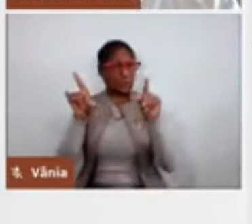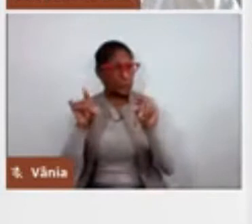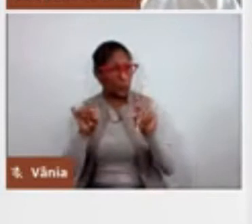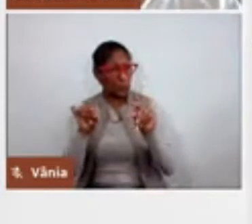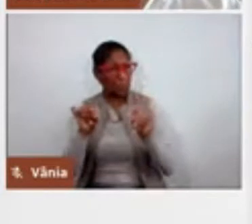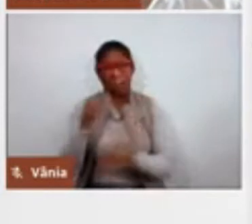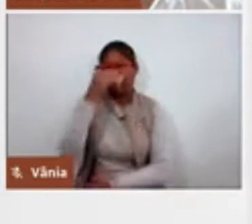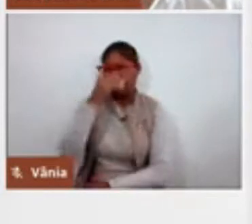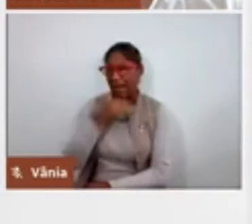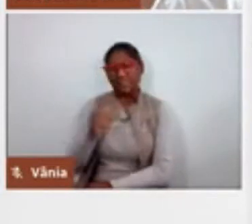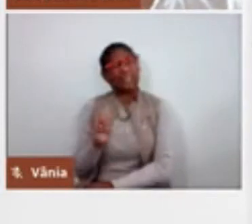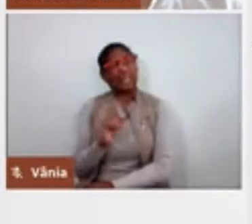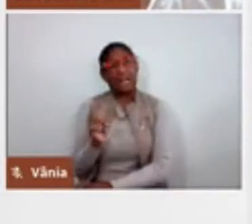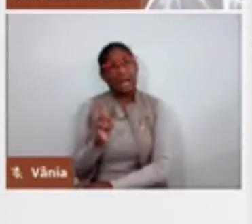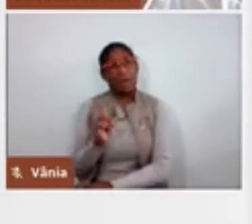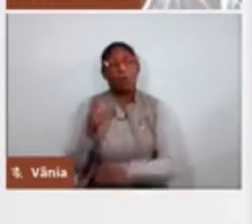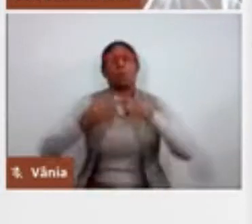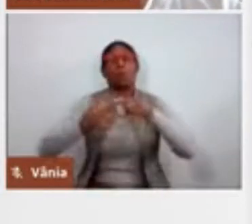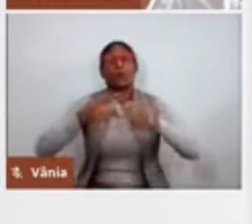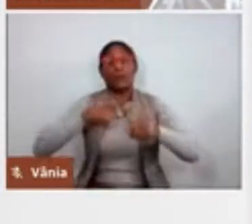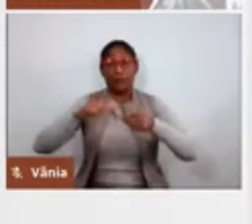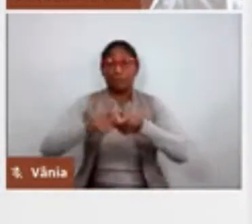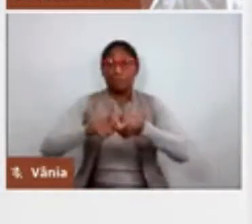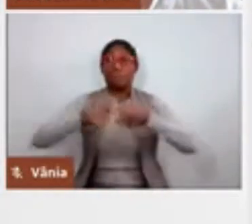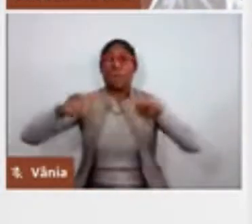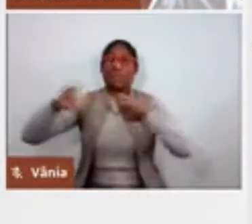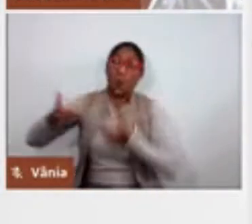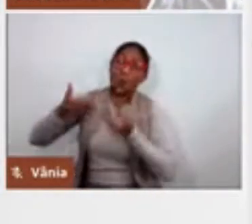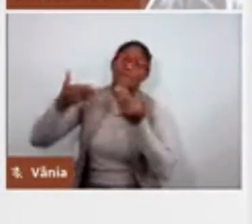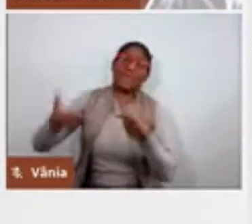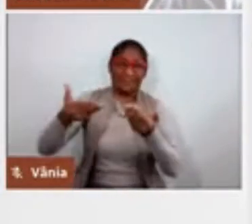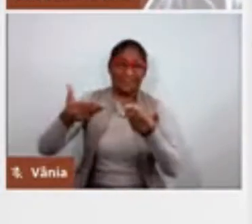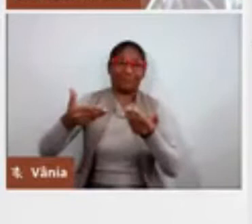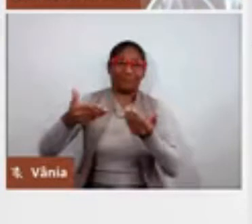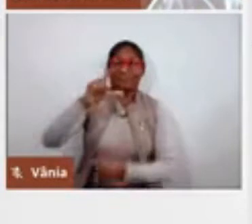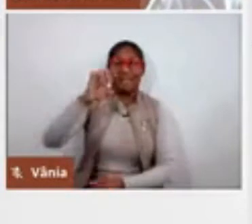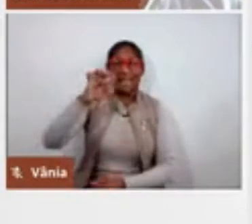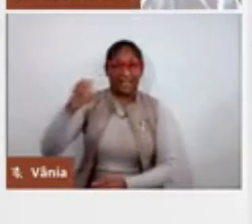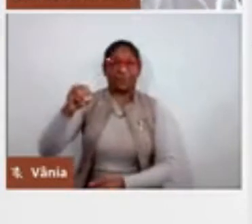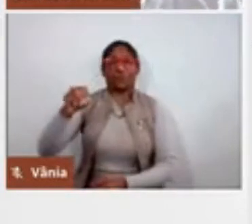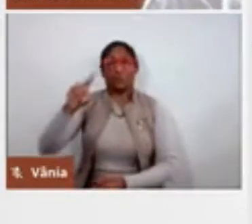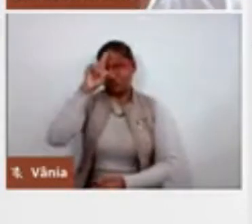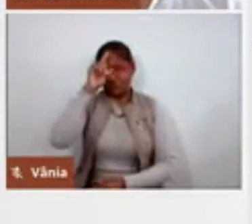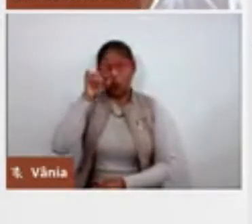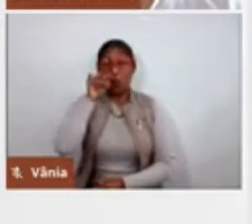livres, até porque houve a expansão da estrutura hospitalar no estado. Quando você compara, né, quando nós